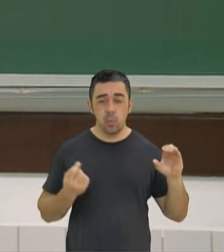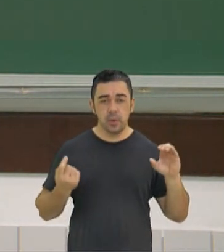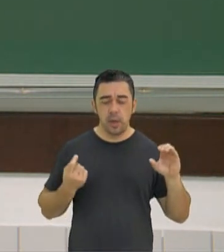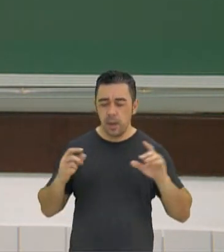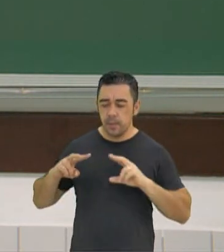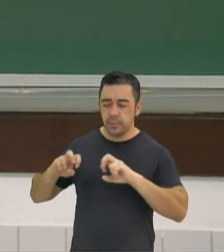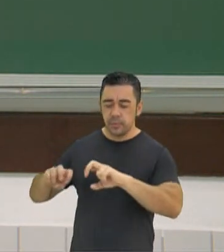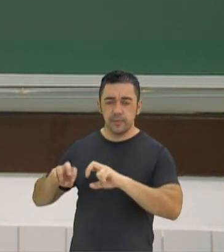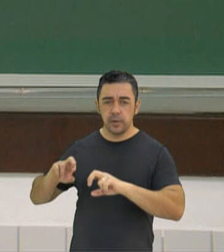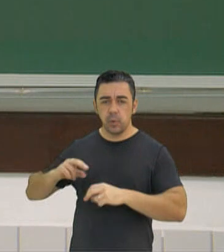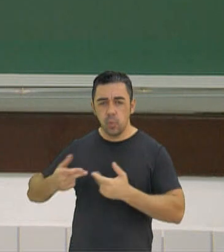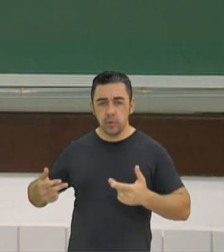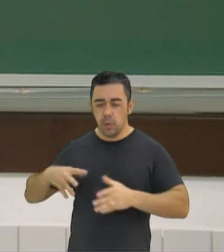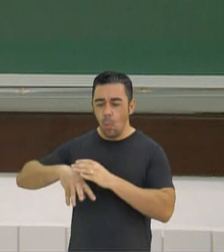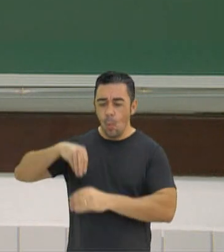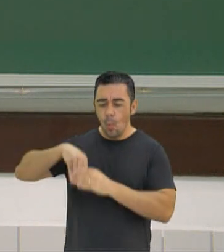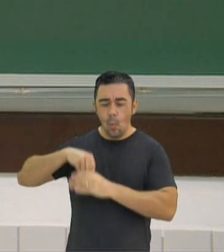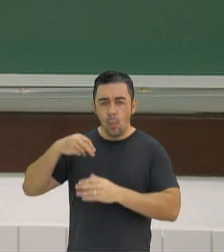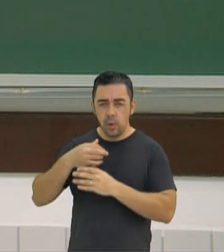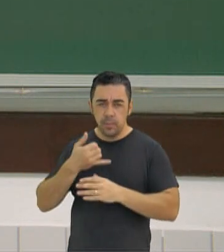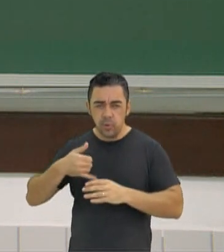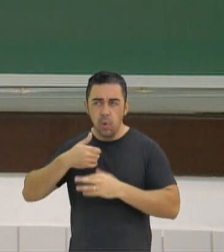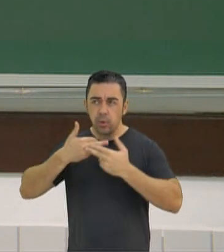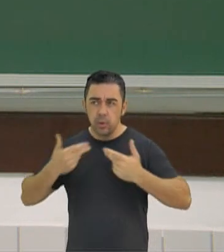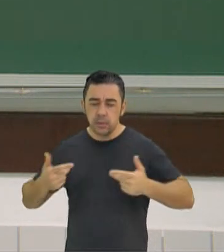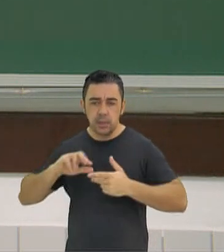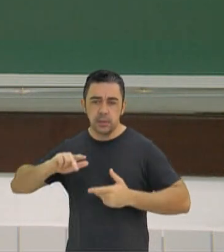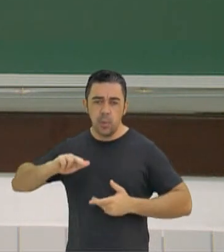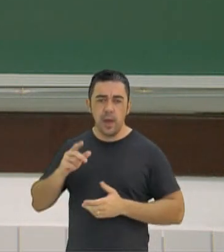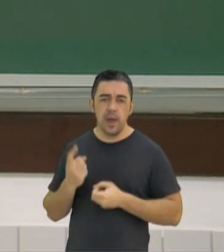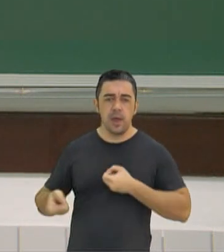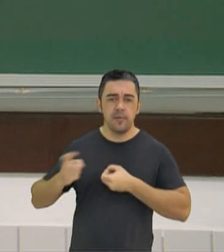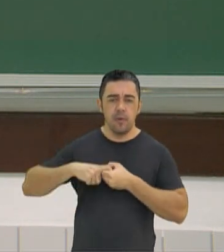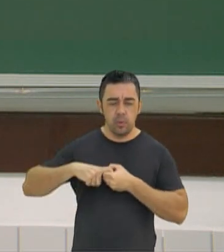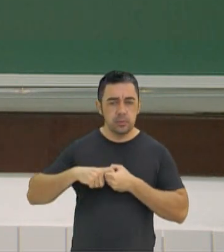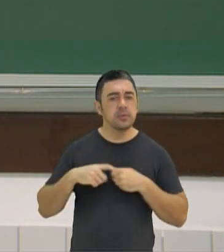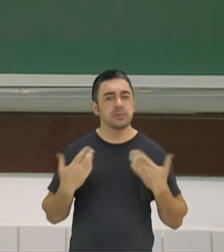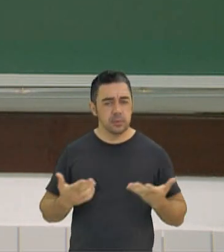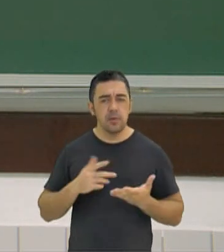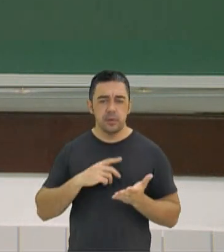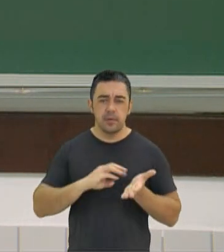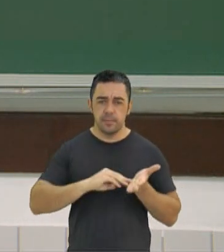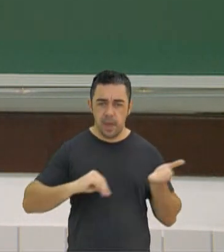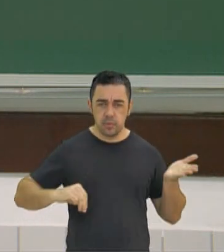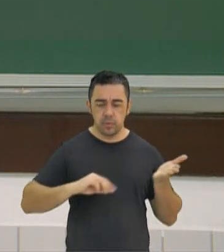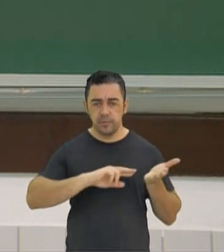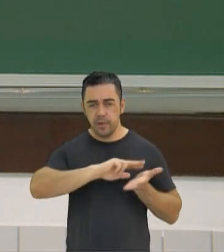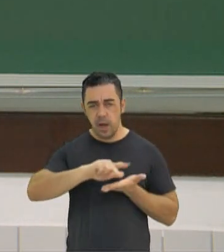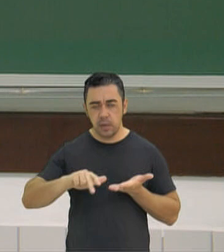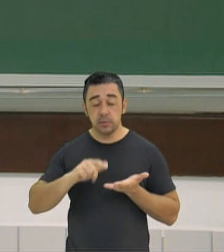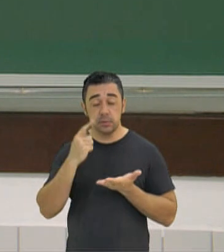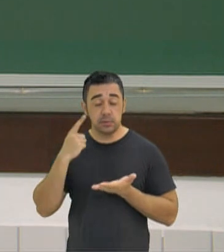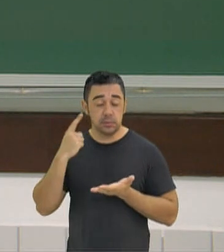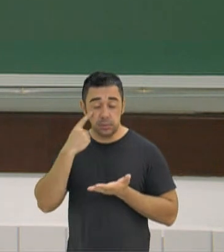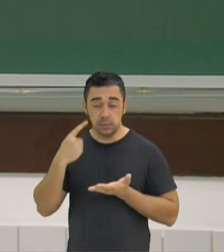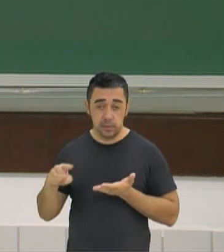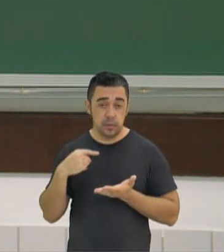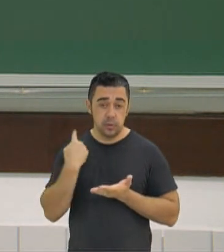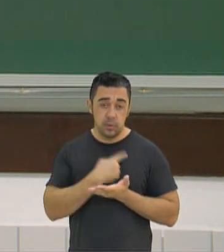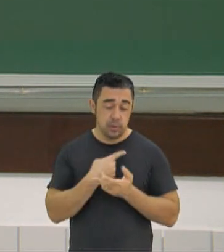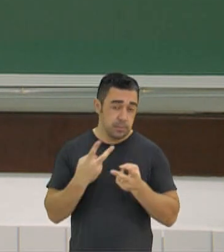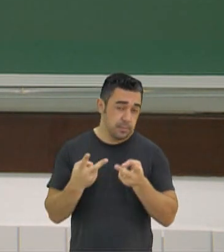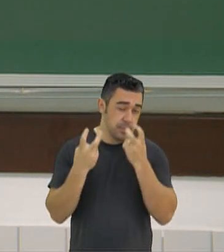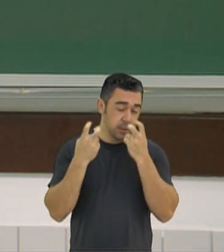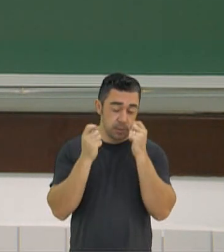dos recursos não renováveis. Também é outra temática que foi falada a vocês de várias metodologias, várias formas, que nós deveremos